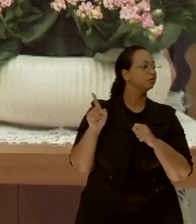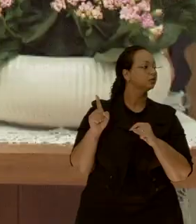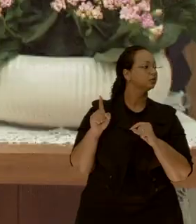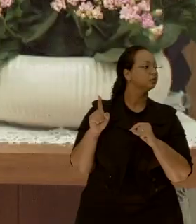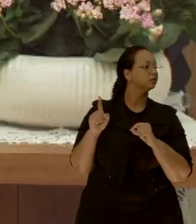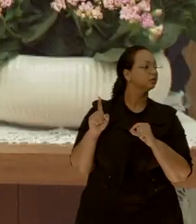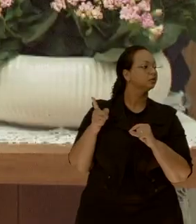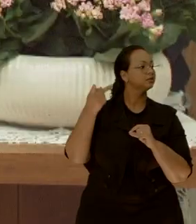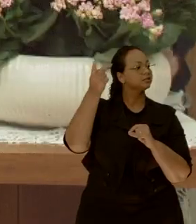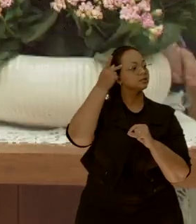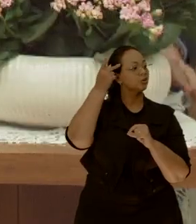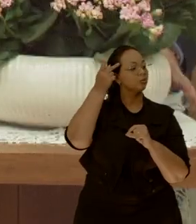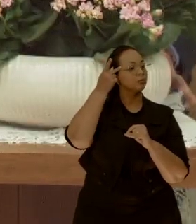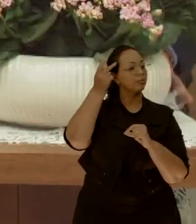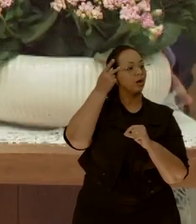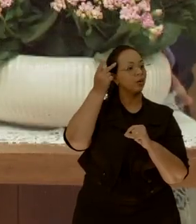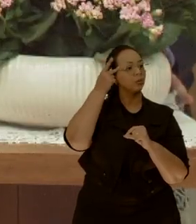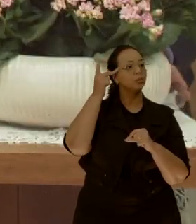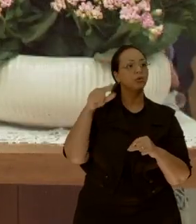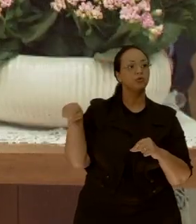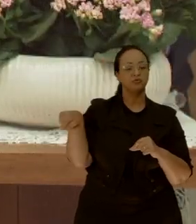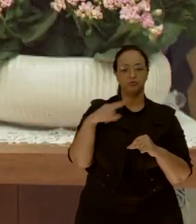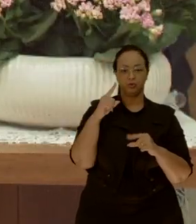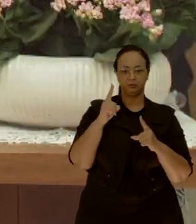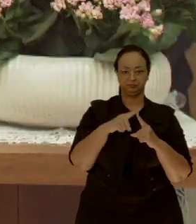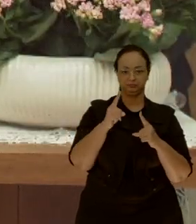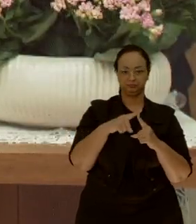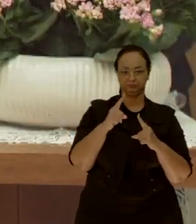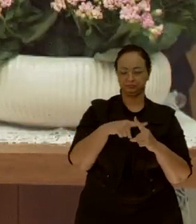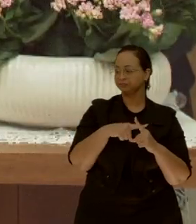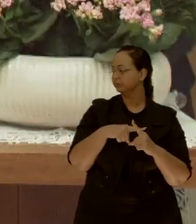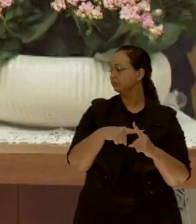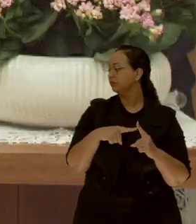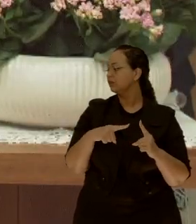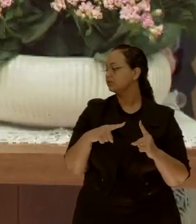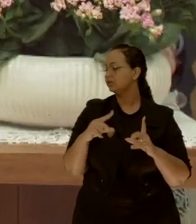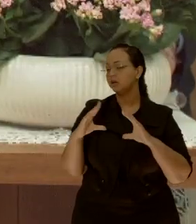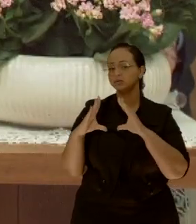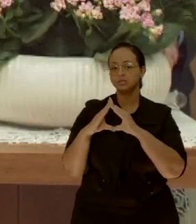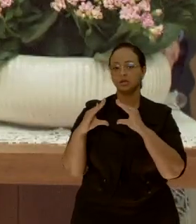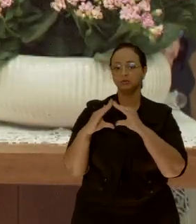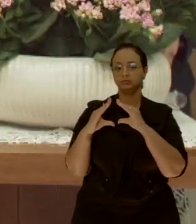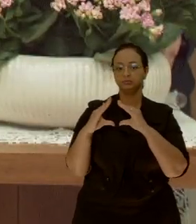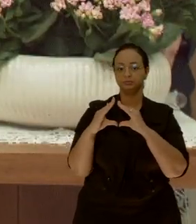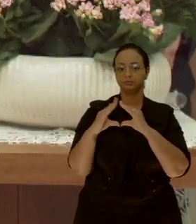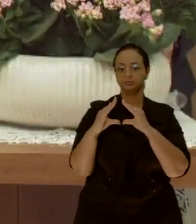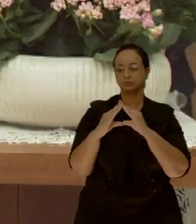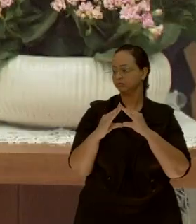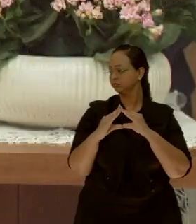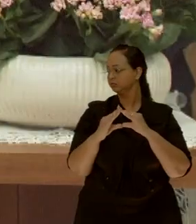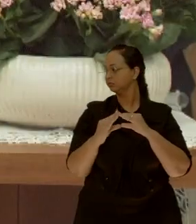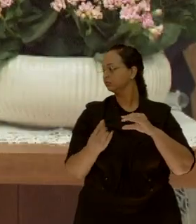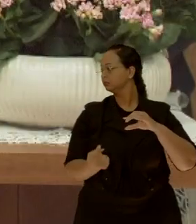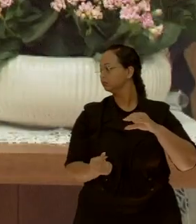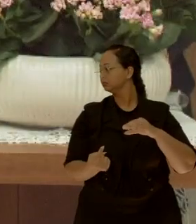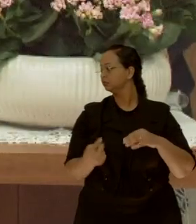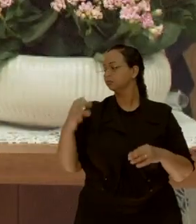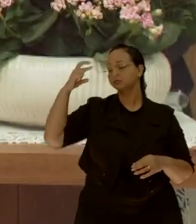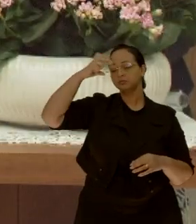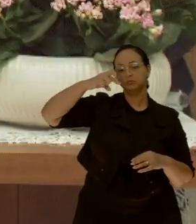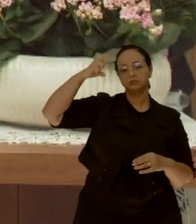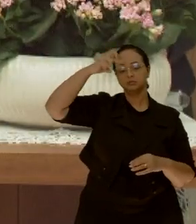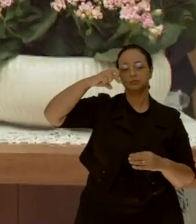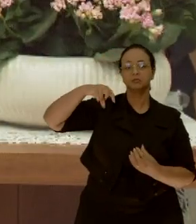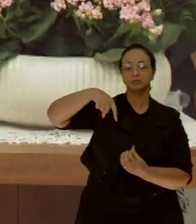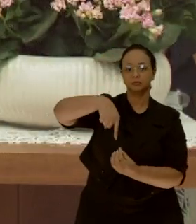emissoras de televisão, a Bandeirantes e a Rede TV. A Bandeirantes tem 3.000 funcionários, a Rede TV tem 900 funcionários.